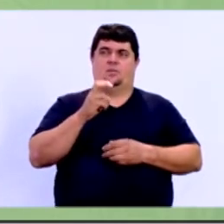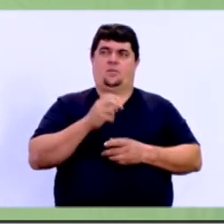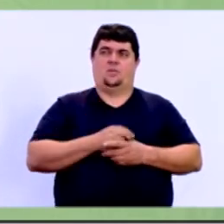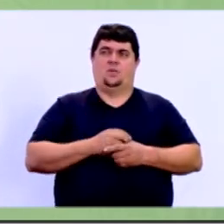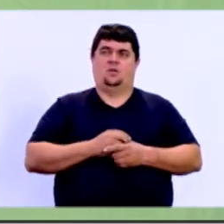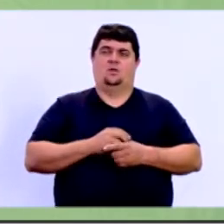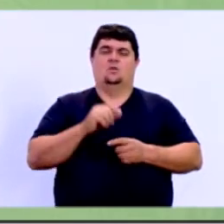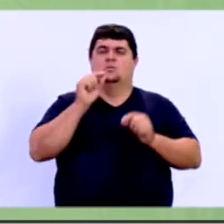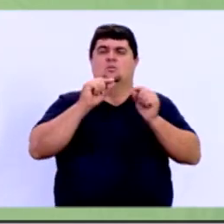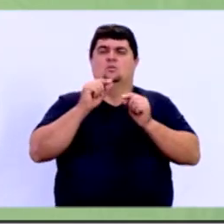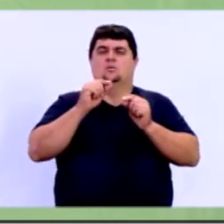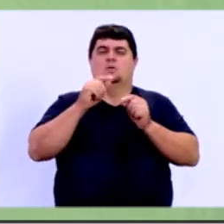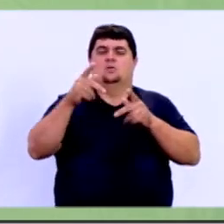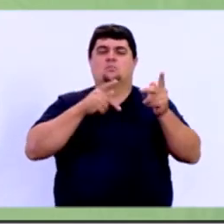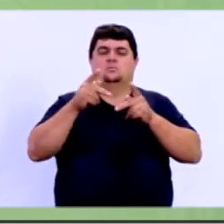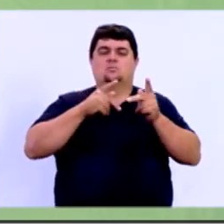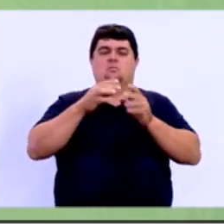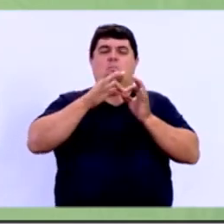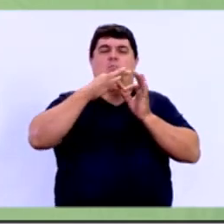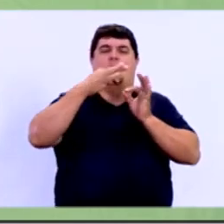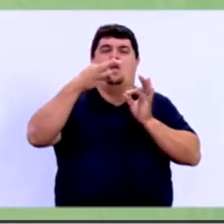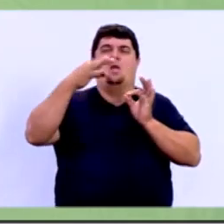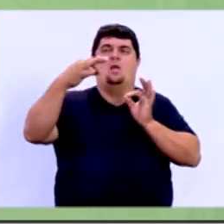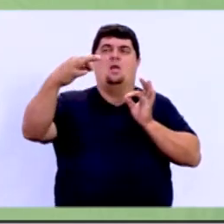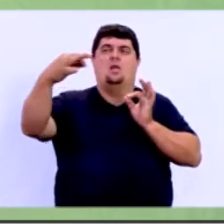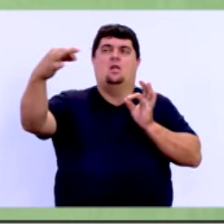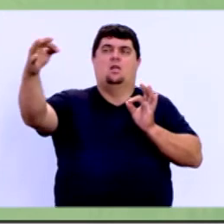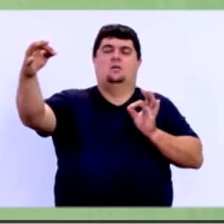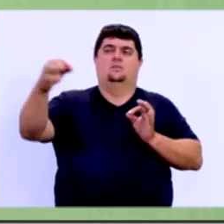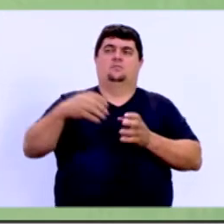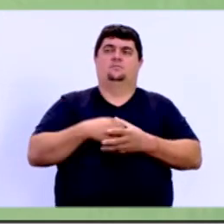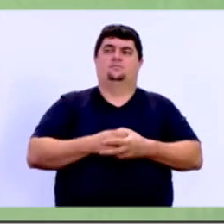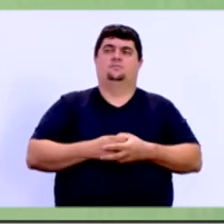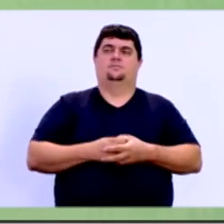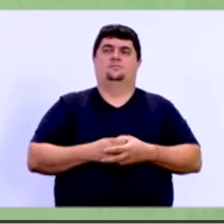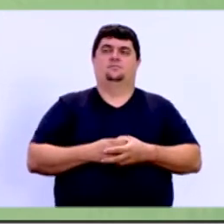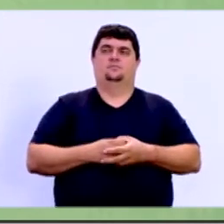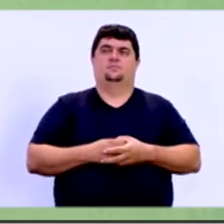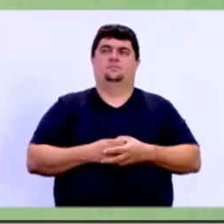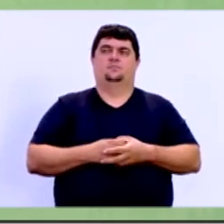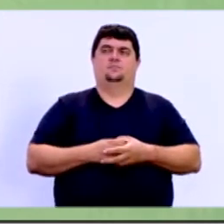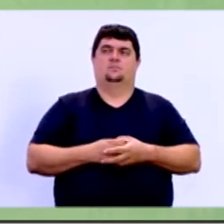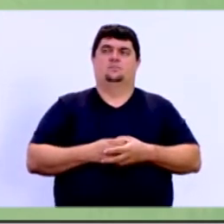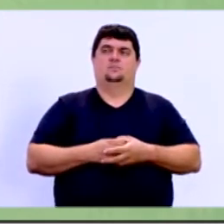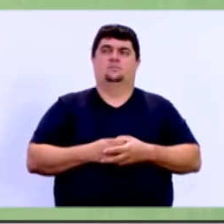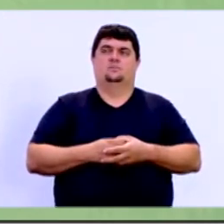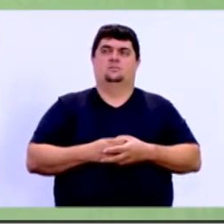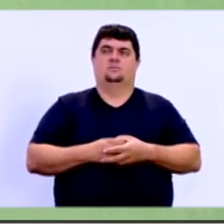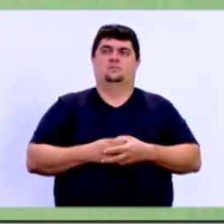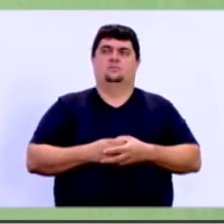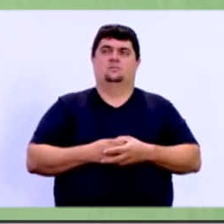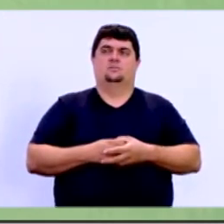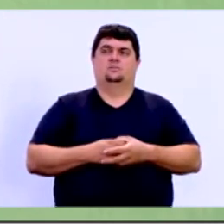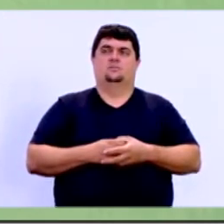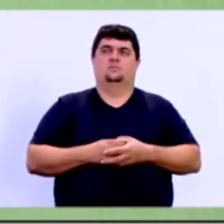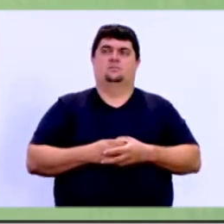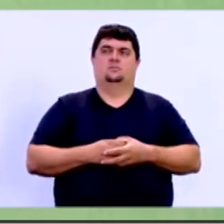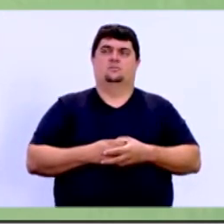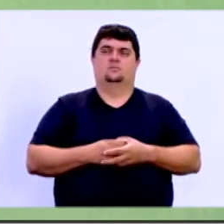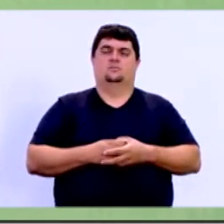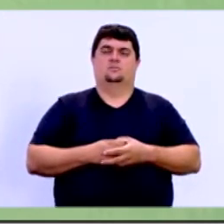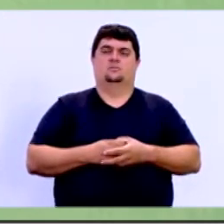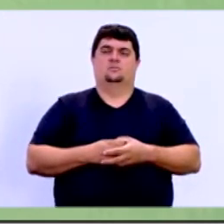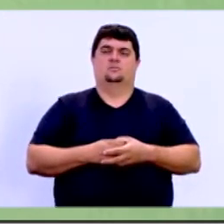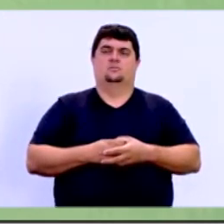pergunta o que é um planejamento a longo prazo. Né? Então, esse